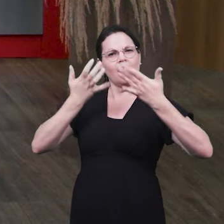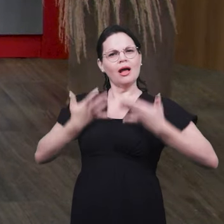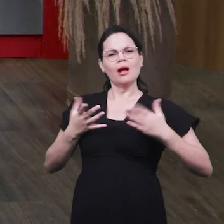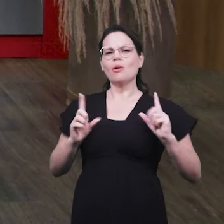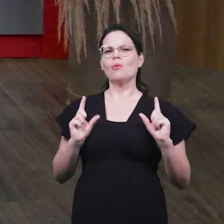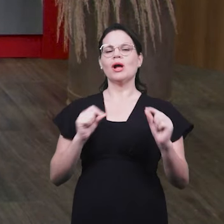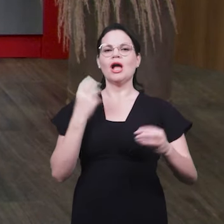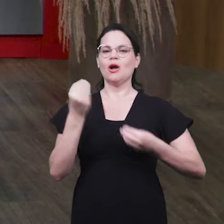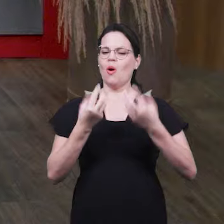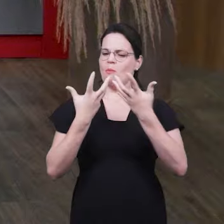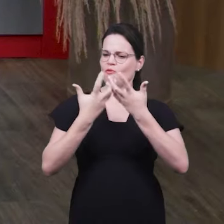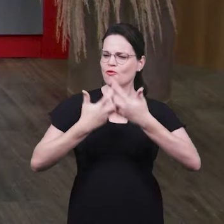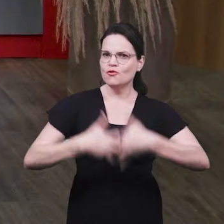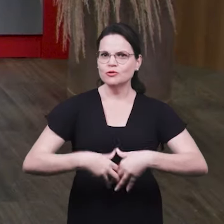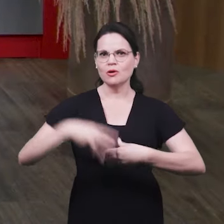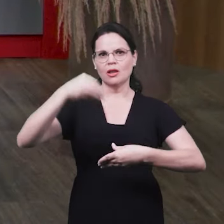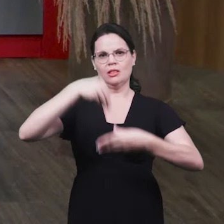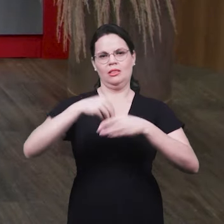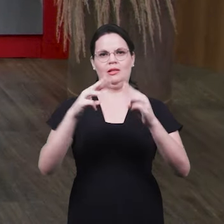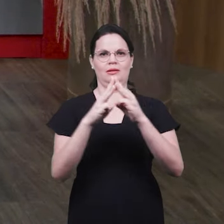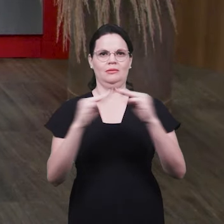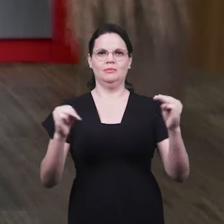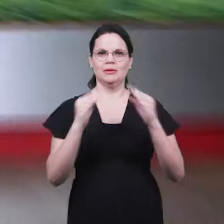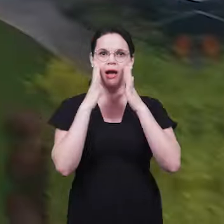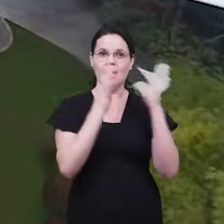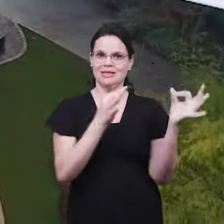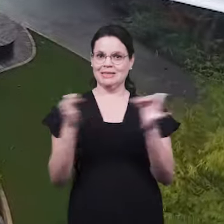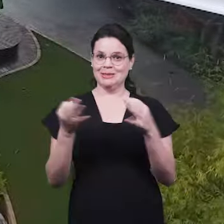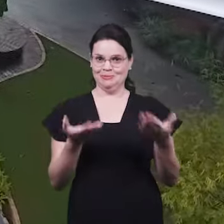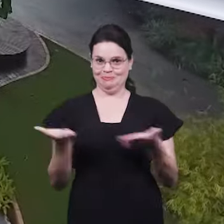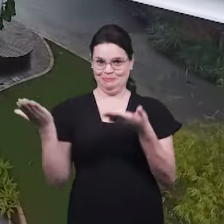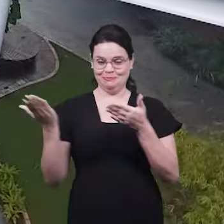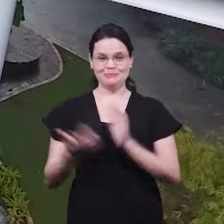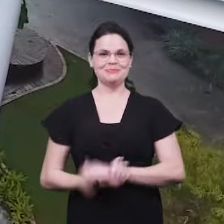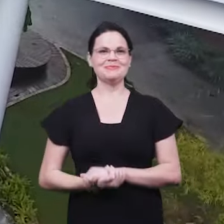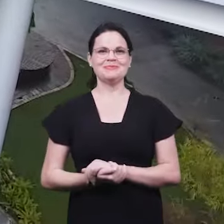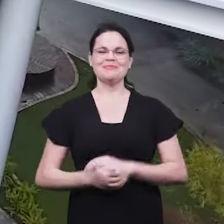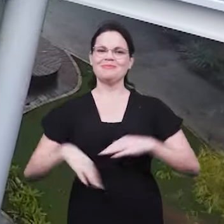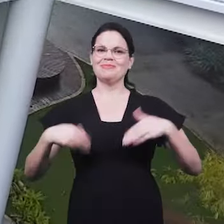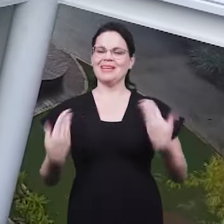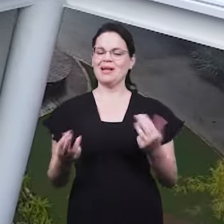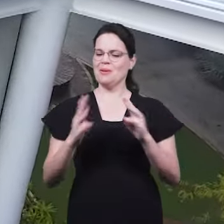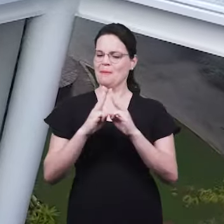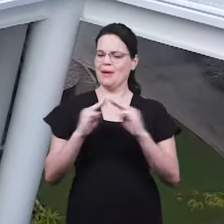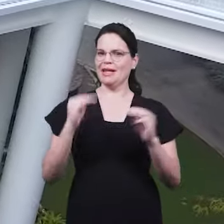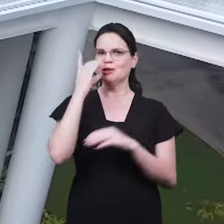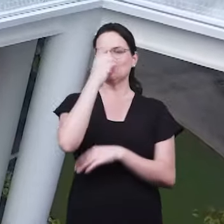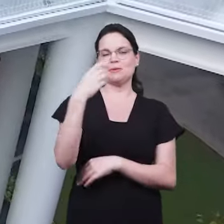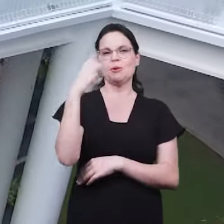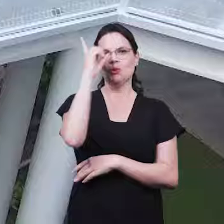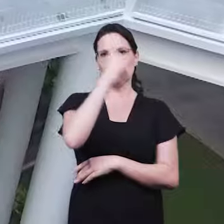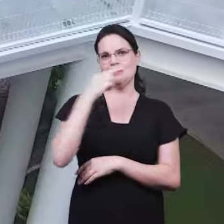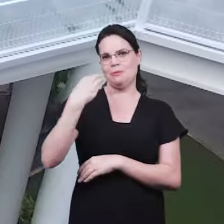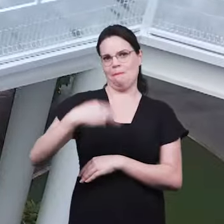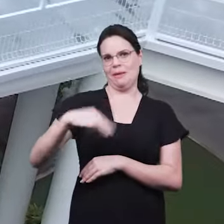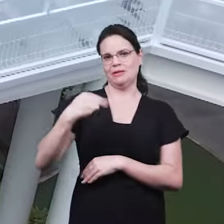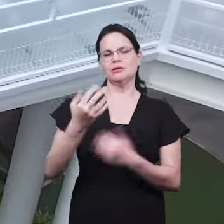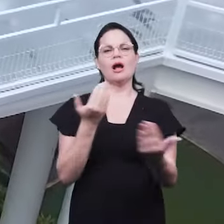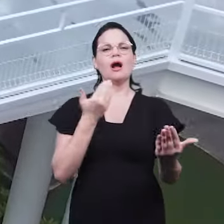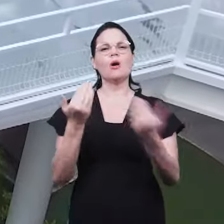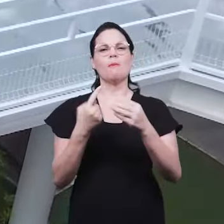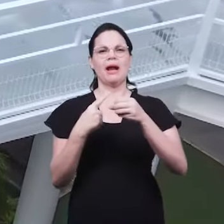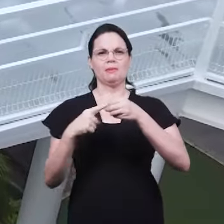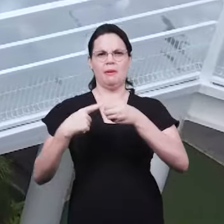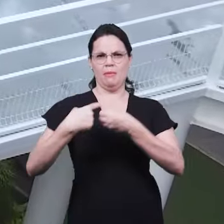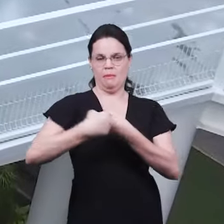sobre o funcionamento dessa cidade. Acompanhe a matéria. O Manaim de Domingos Martins é comparado a uma cidade.